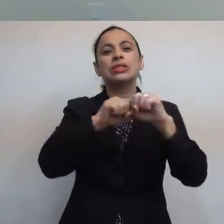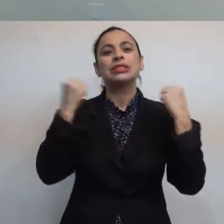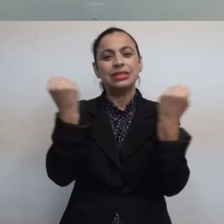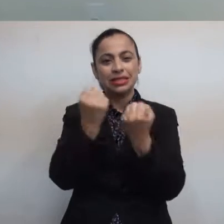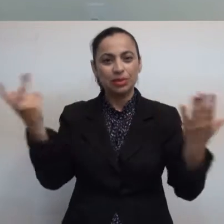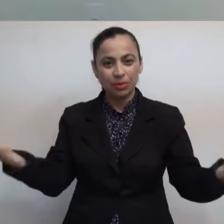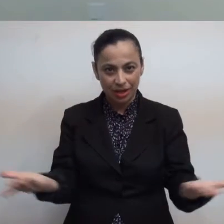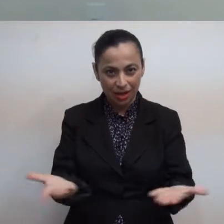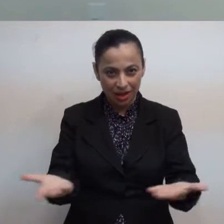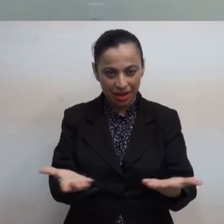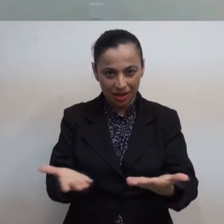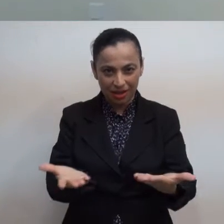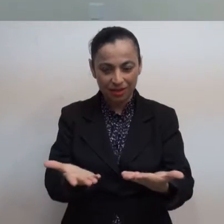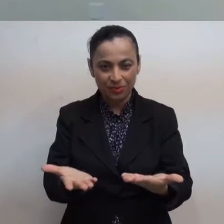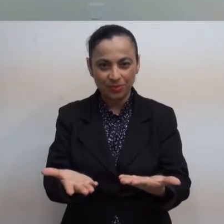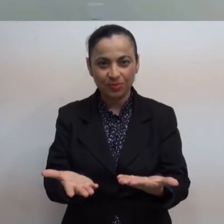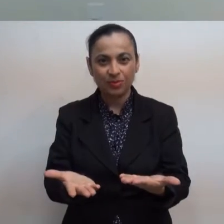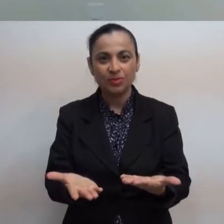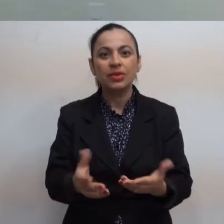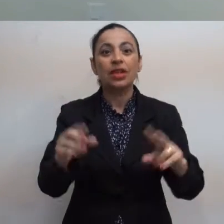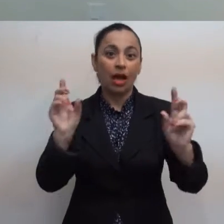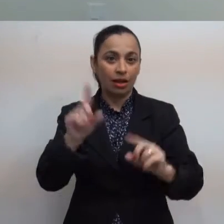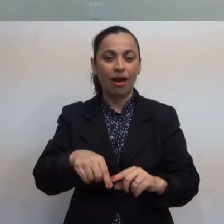aqui nesse evento